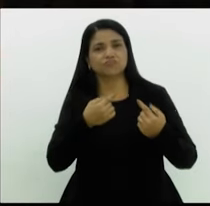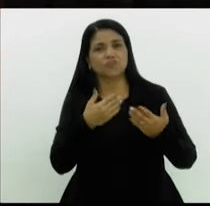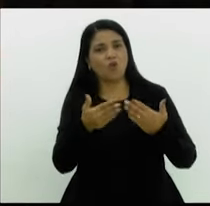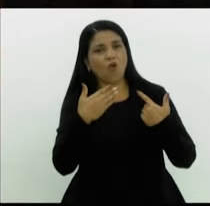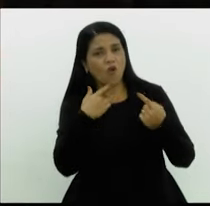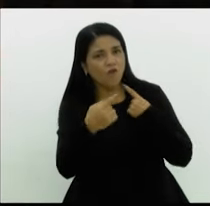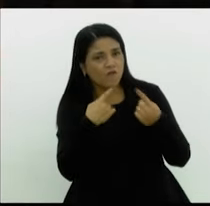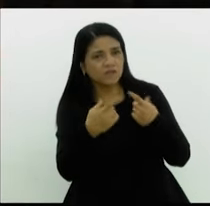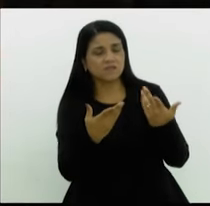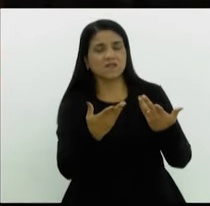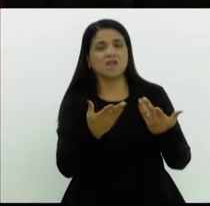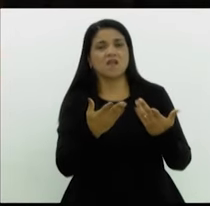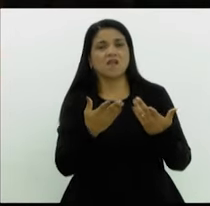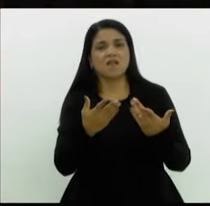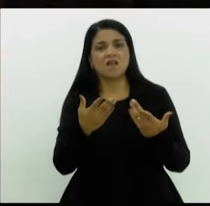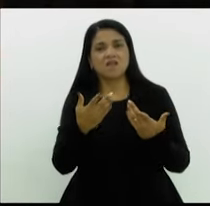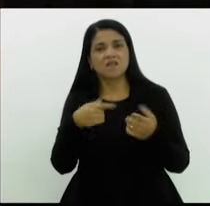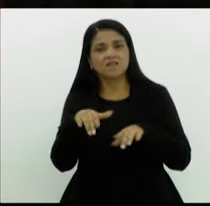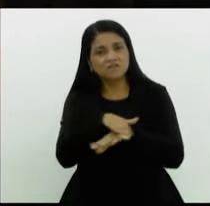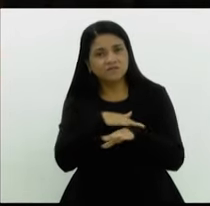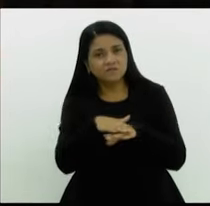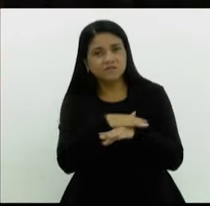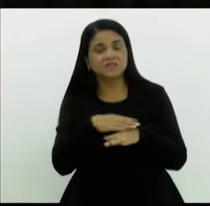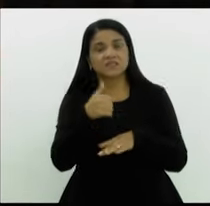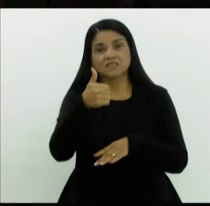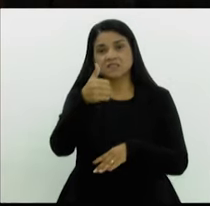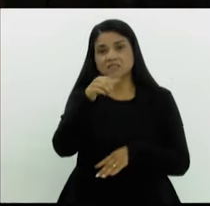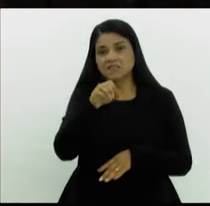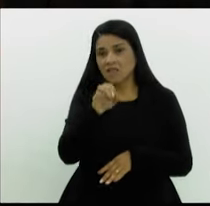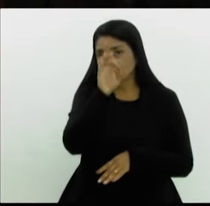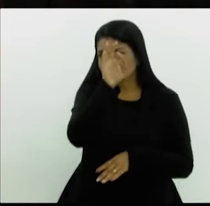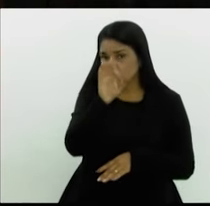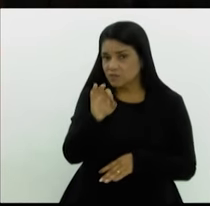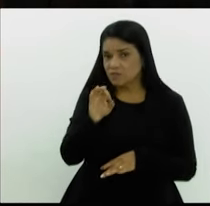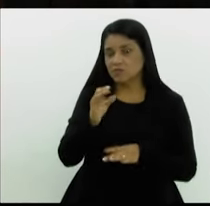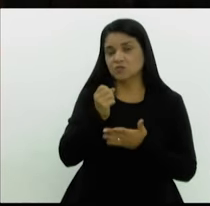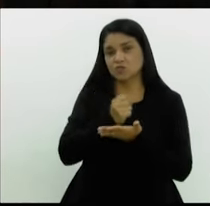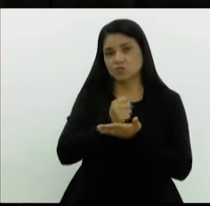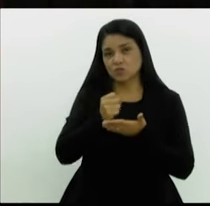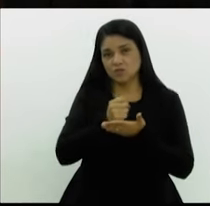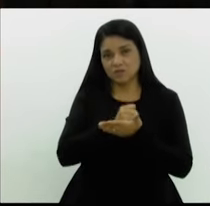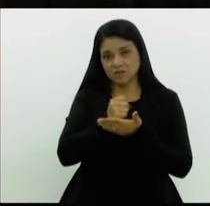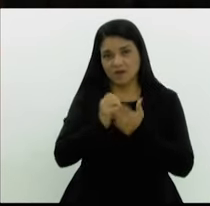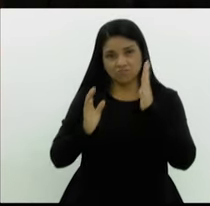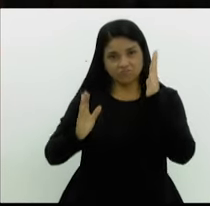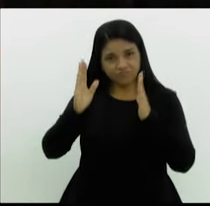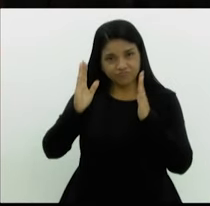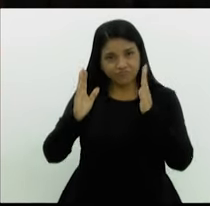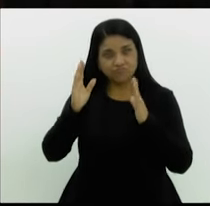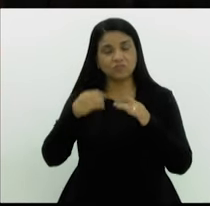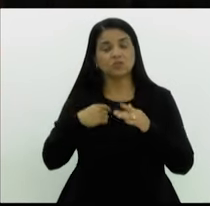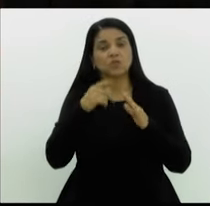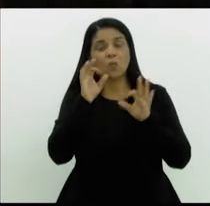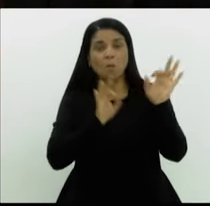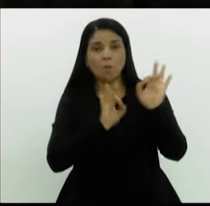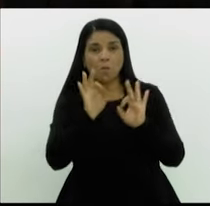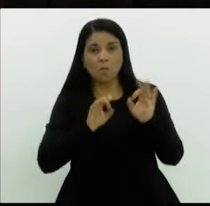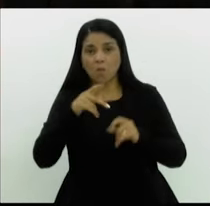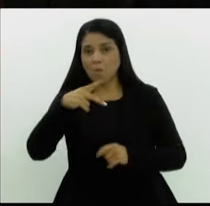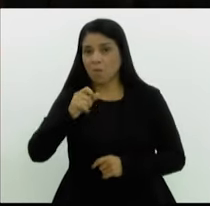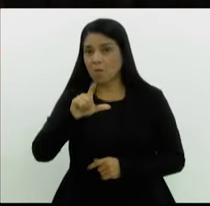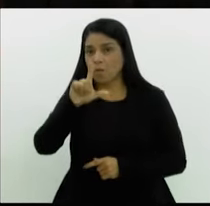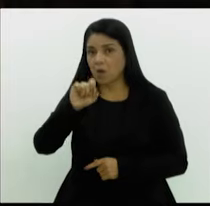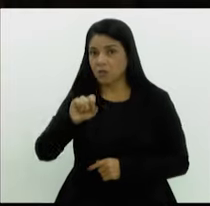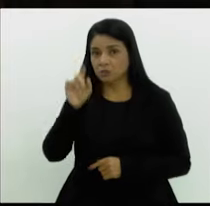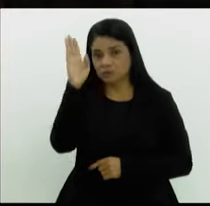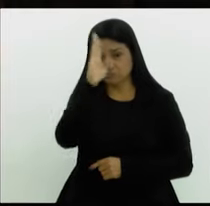anterior, vamos botar o percentual de 10% de contratos temporários, que é o que está previsto no Plano Nacional de Educação.